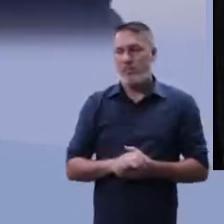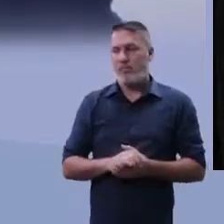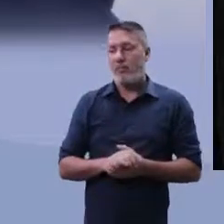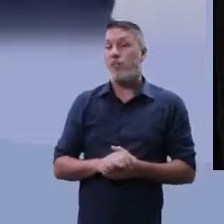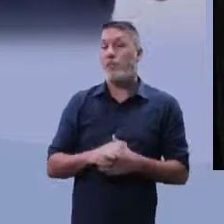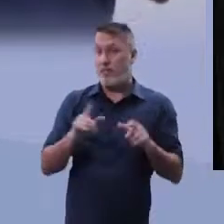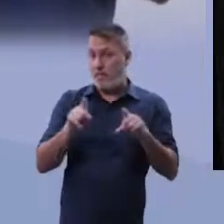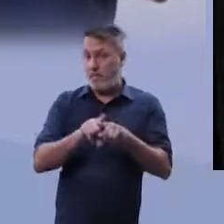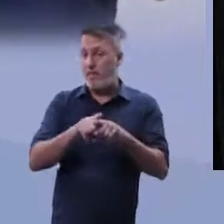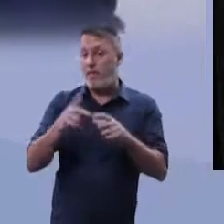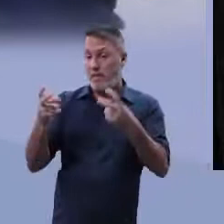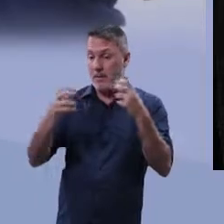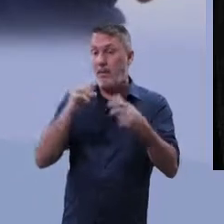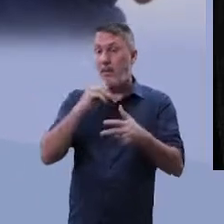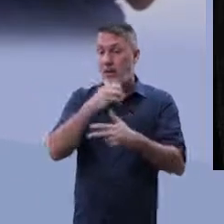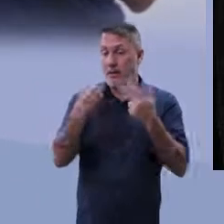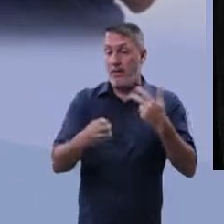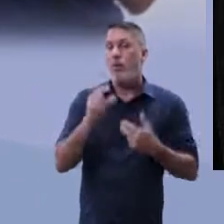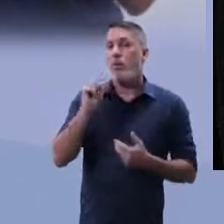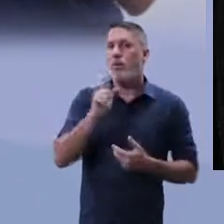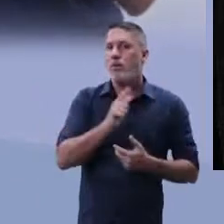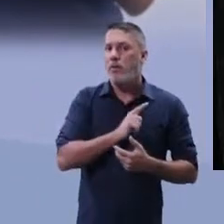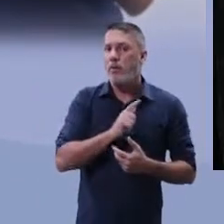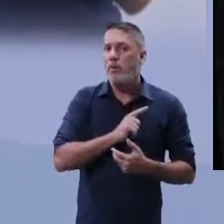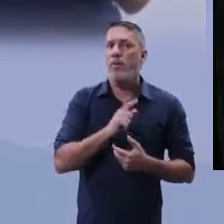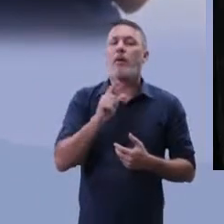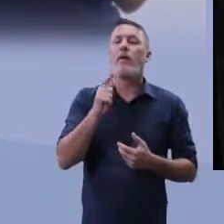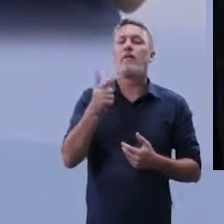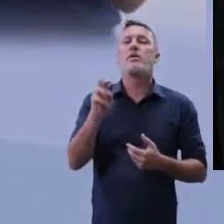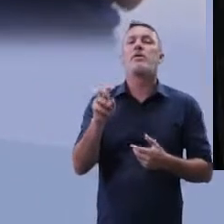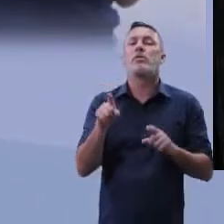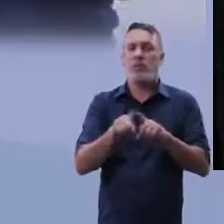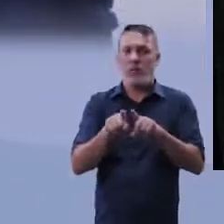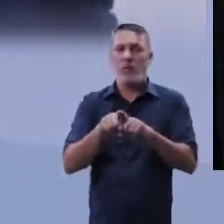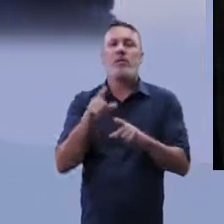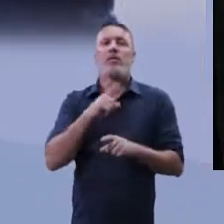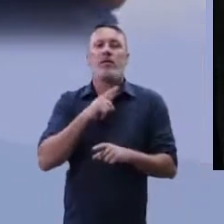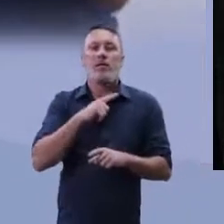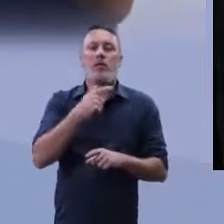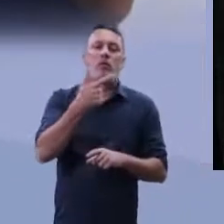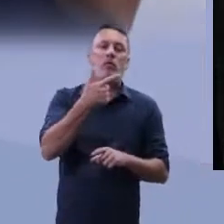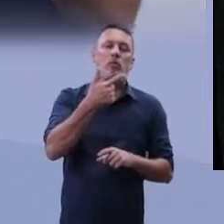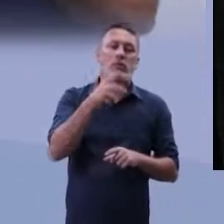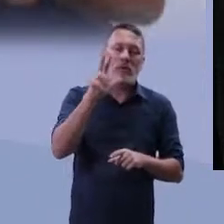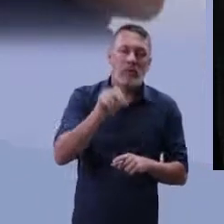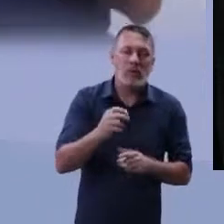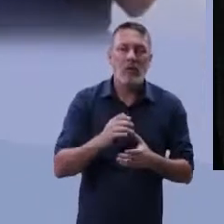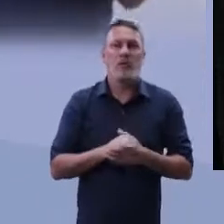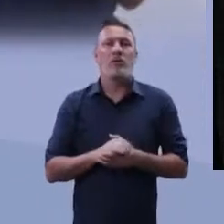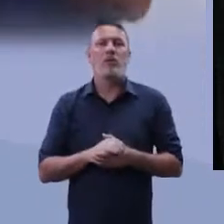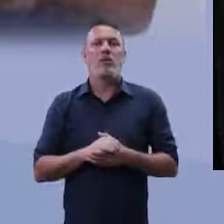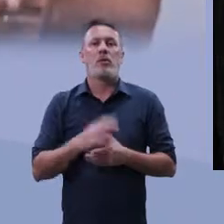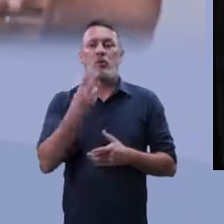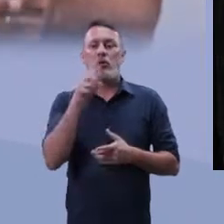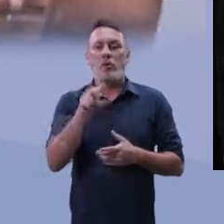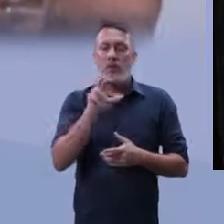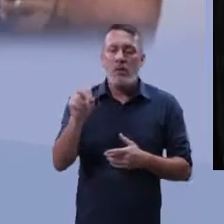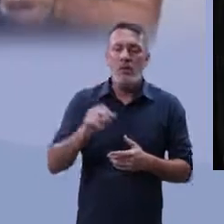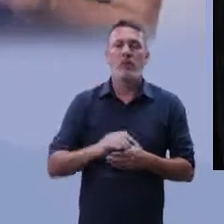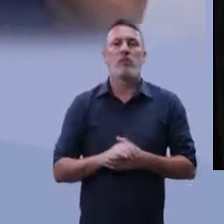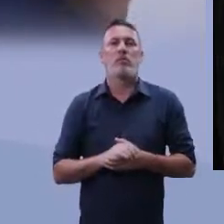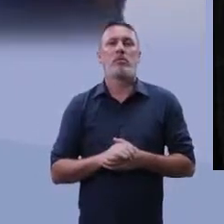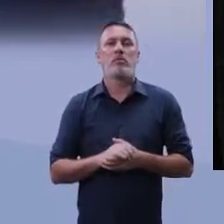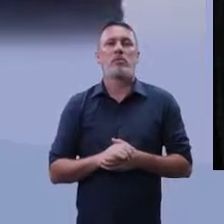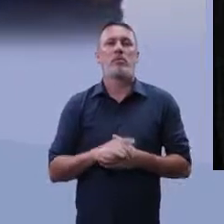hacker? Beleza? E a gente tem visto também que o Enem agora está fazendo com o 25, com o 250,